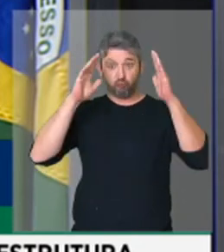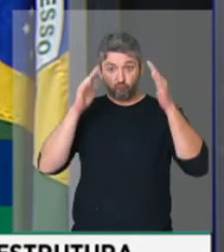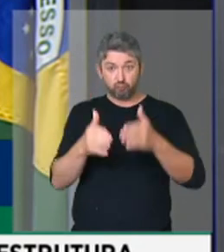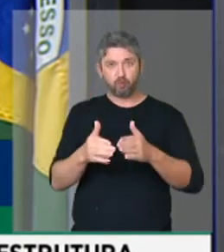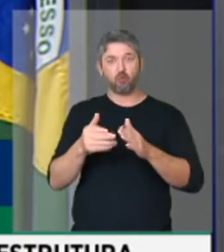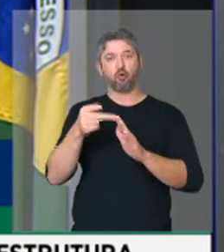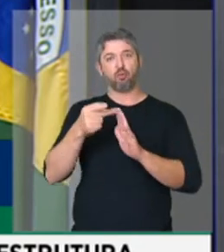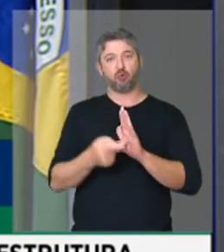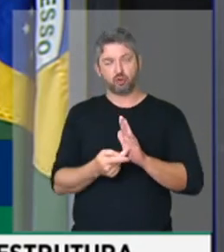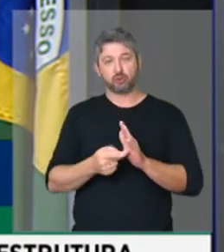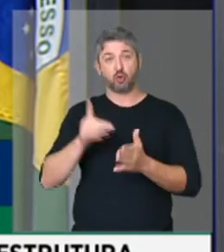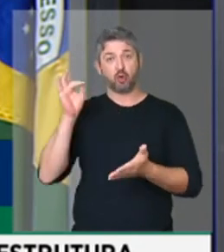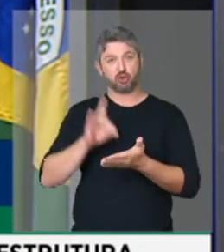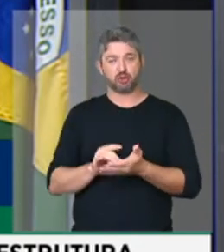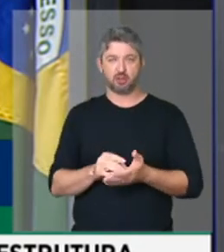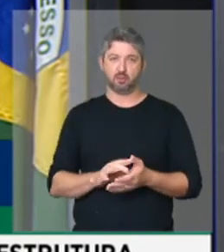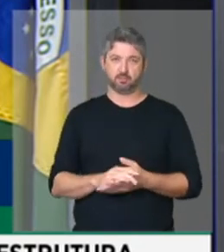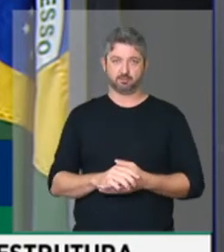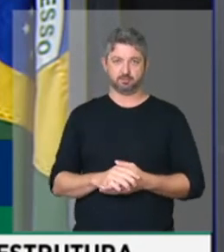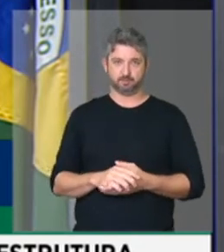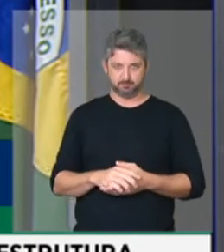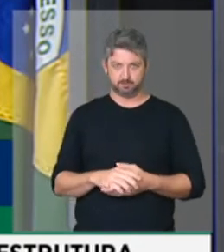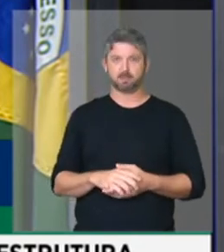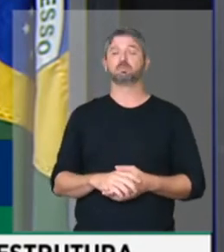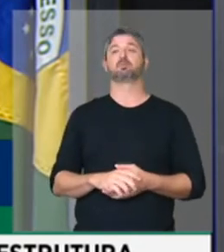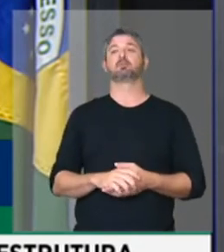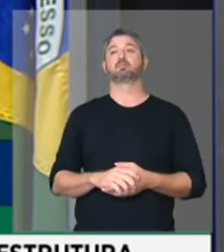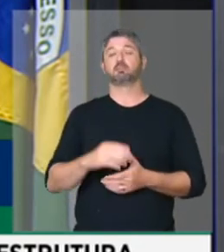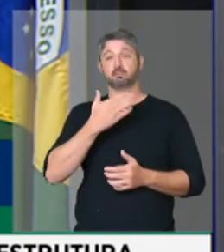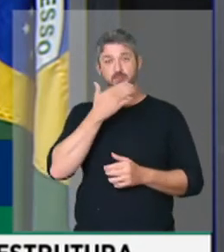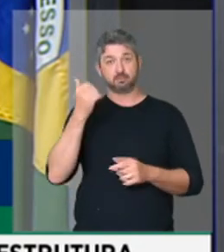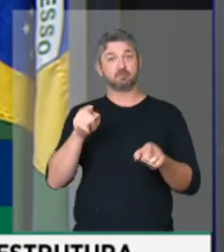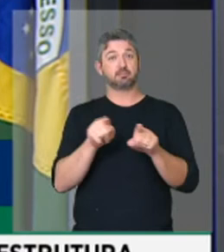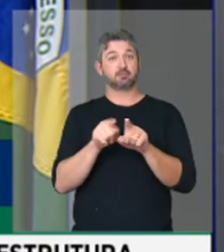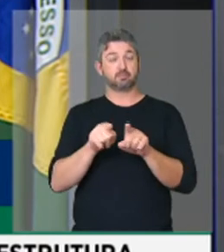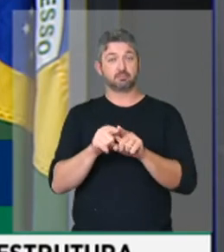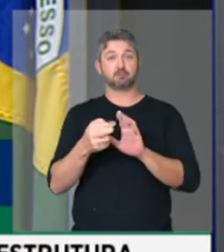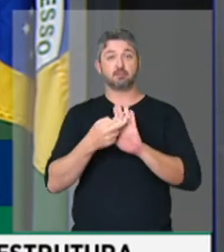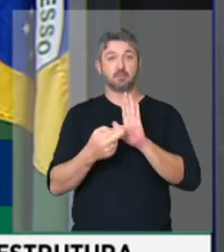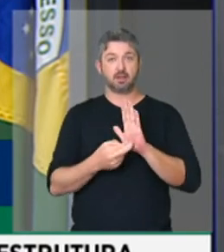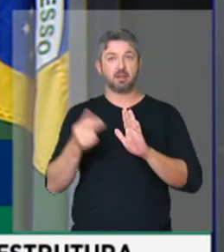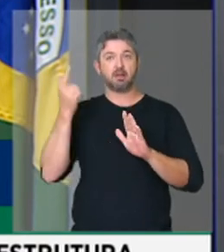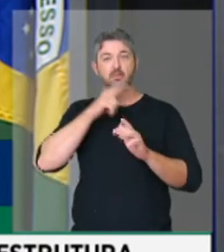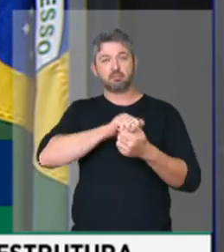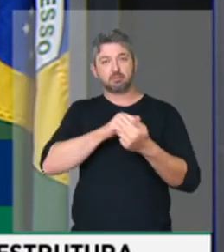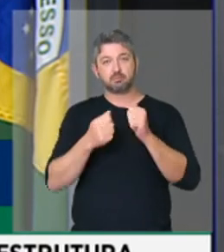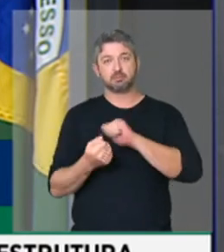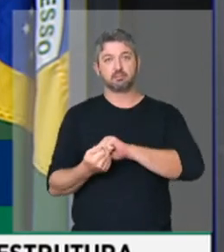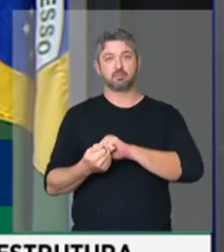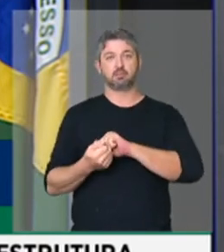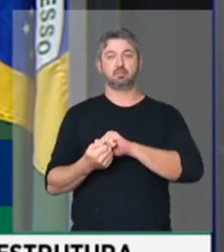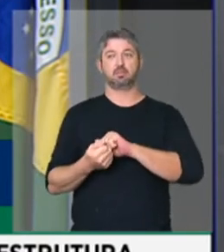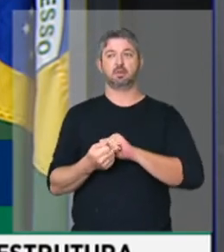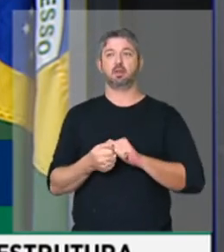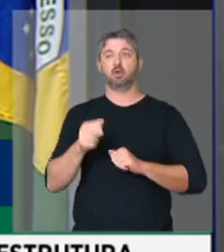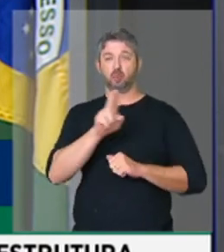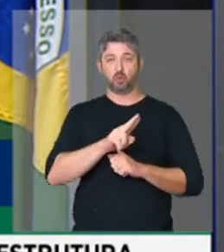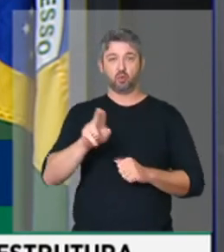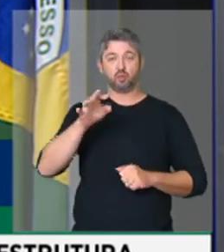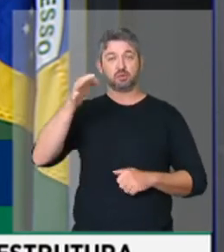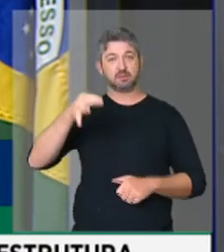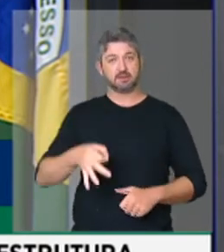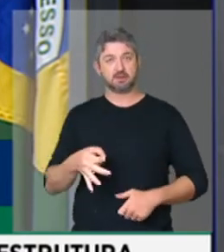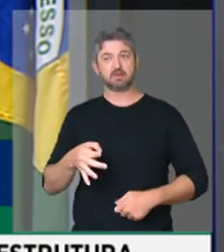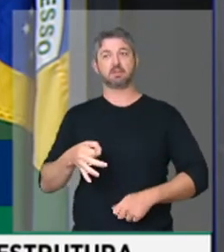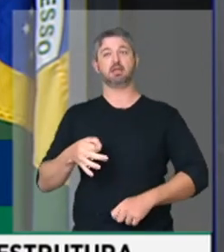projeto originário. Tá certo? Aprimoramos dispositivos para enquadramento e uso